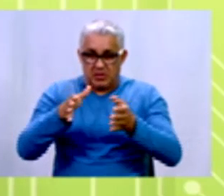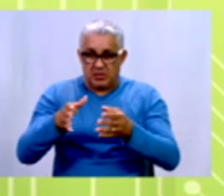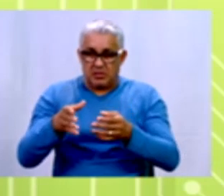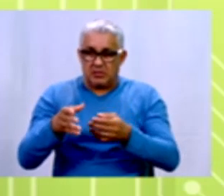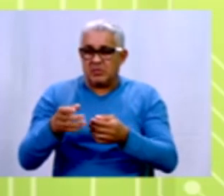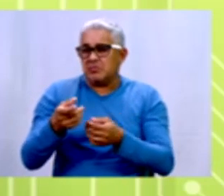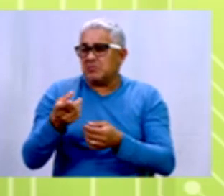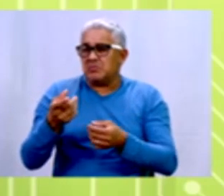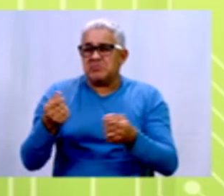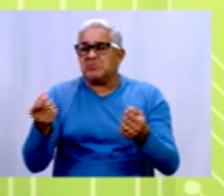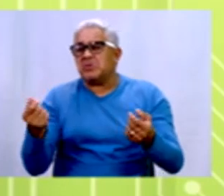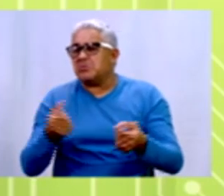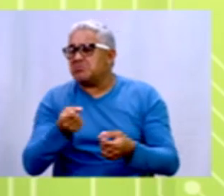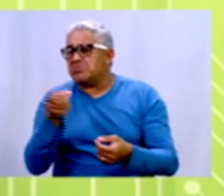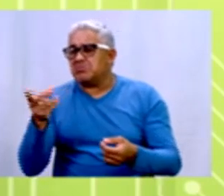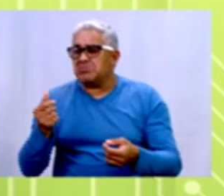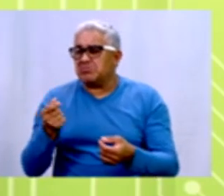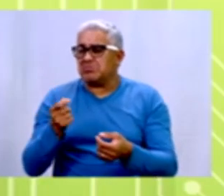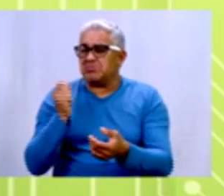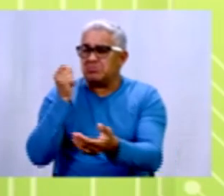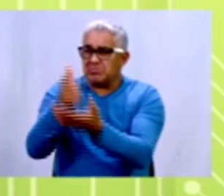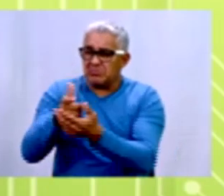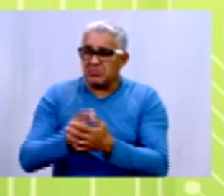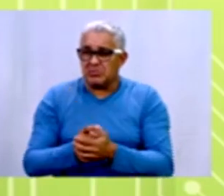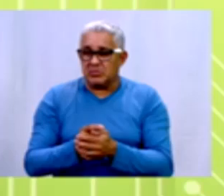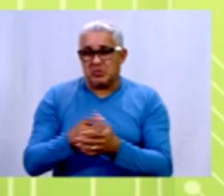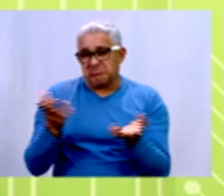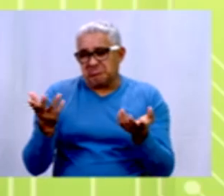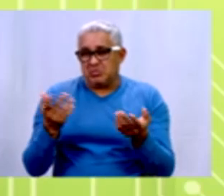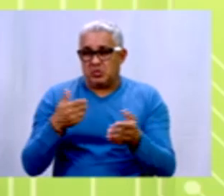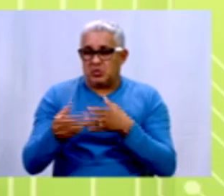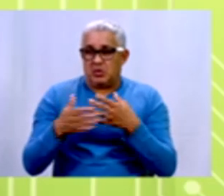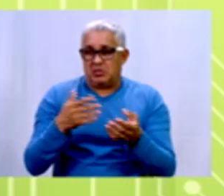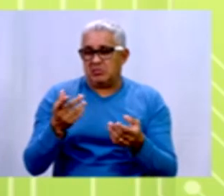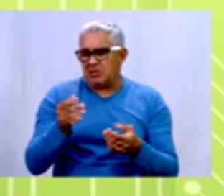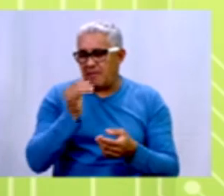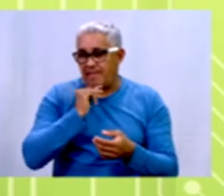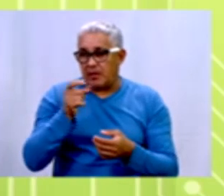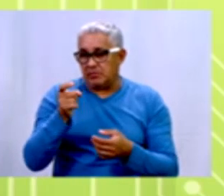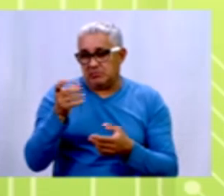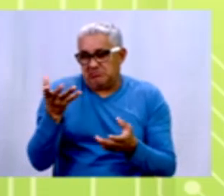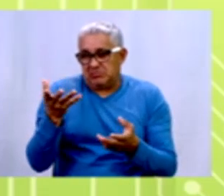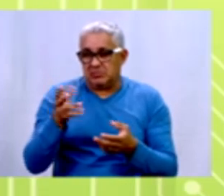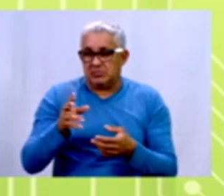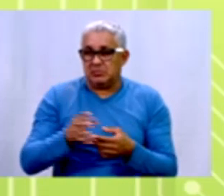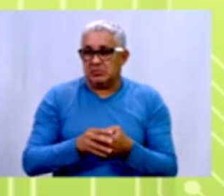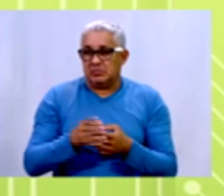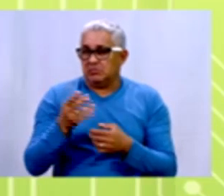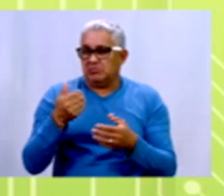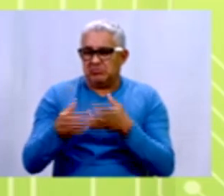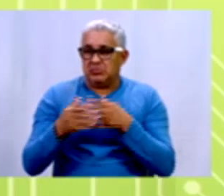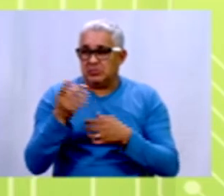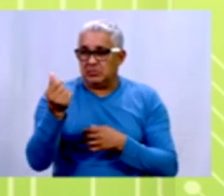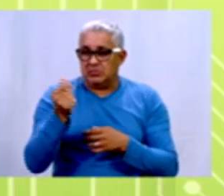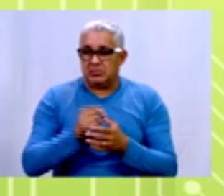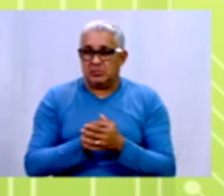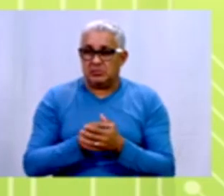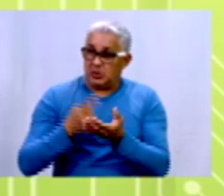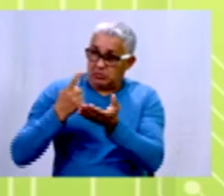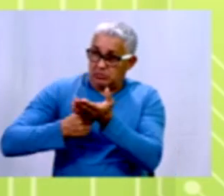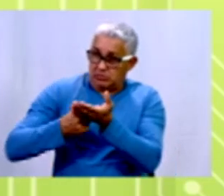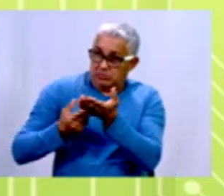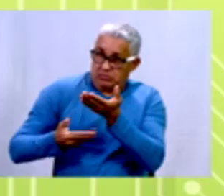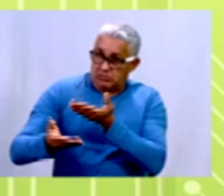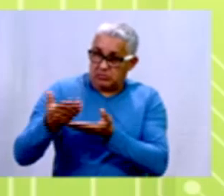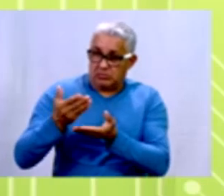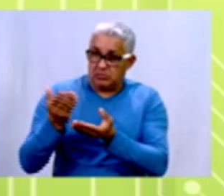essa determinada caixa? E aí ele dá um preço, só vai custar X. Entrado em acordo,